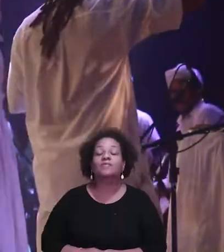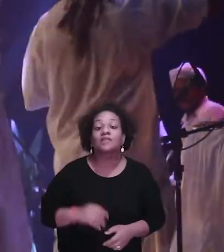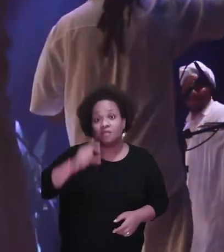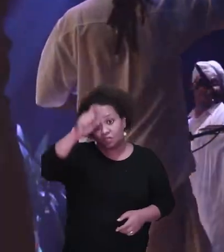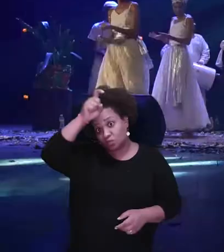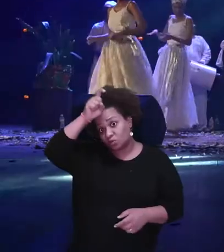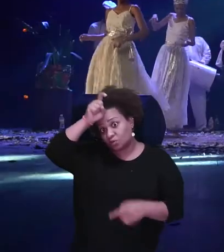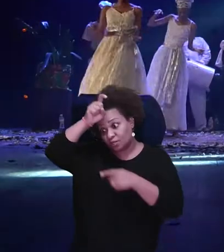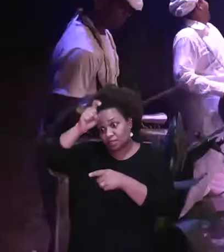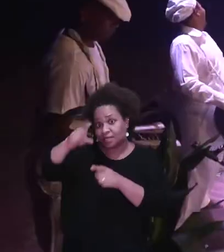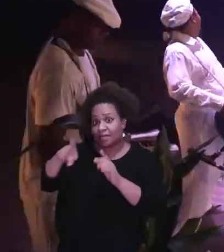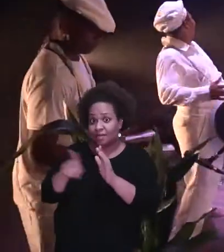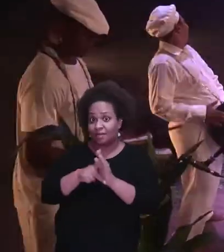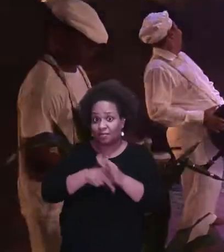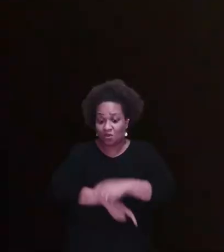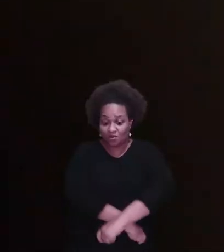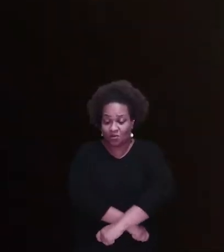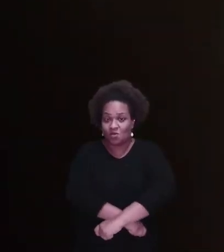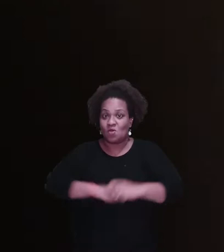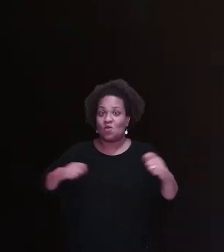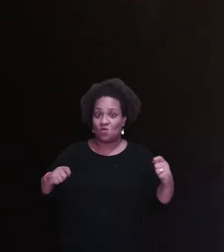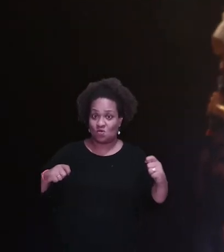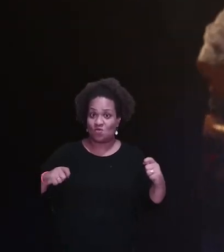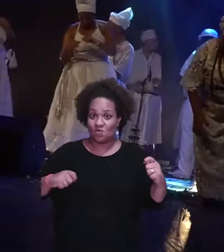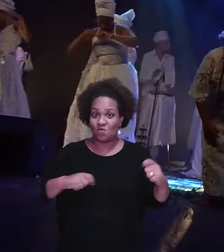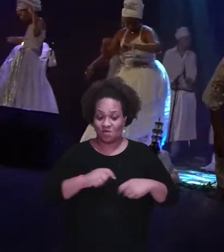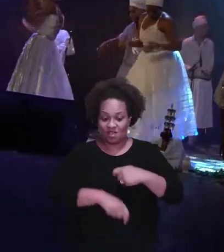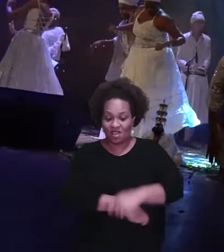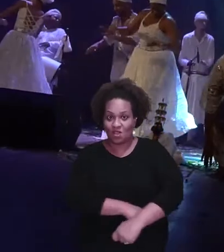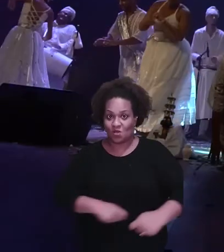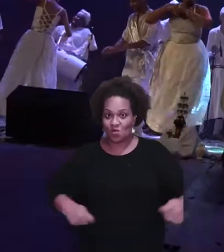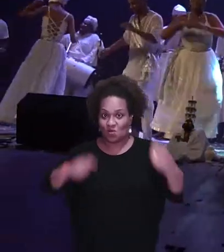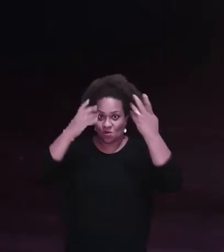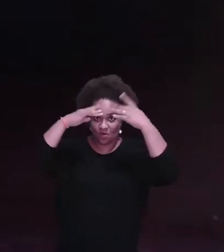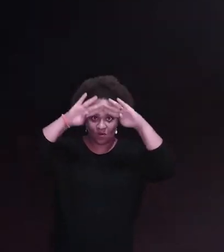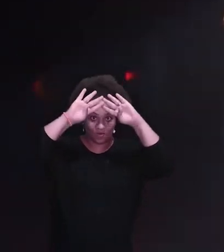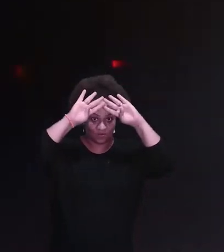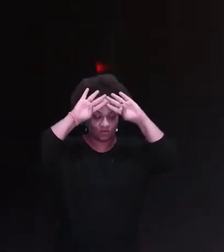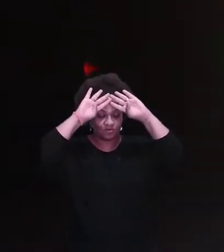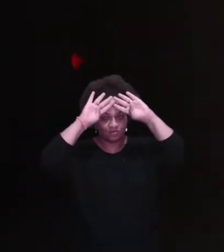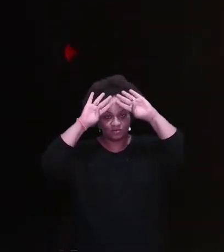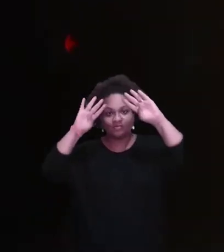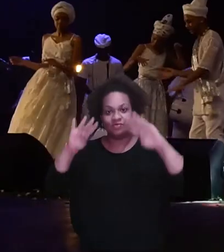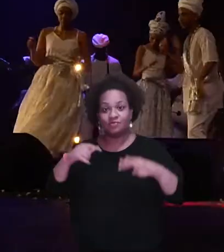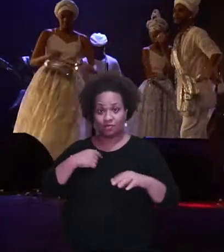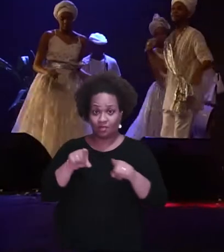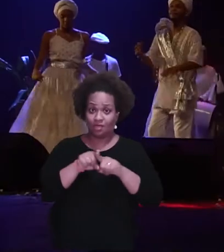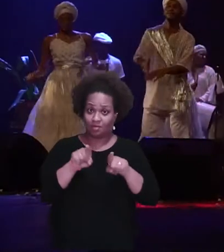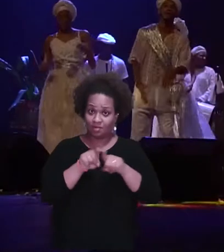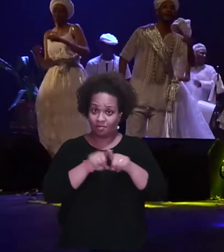zumbi era filho de Ogum patacori ogum ovo e já fiz já